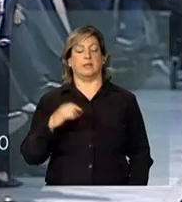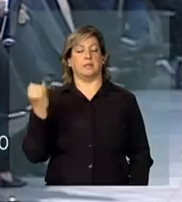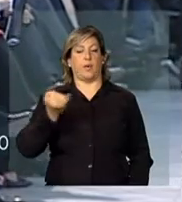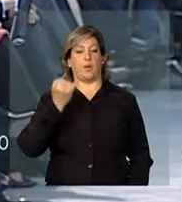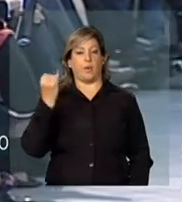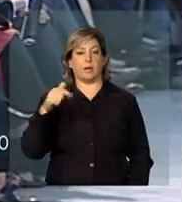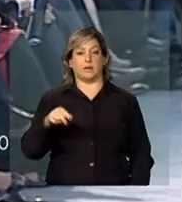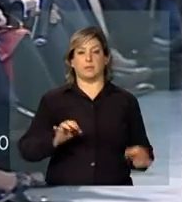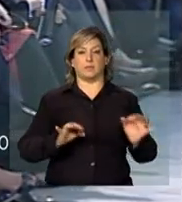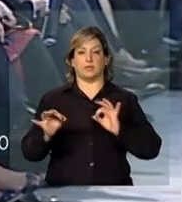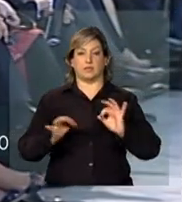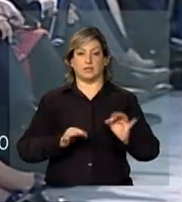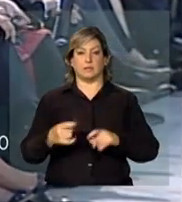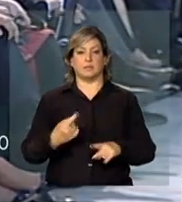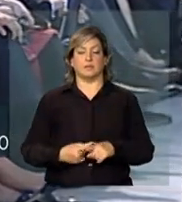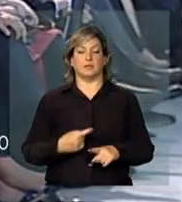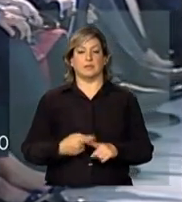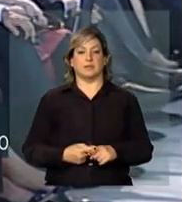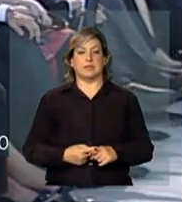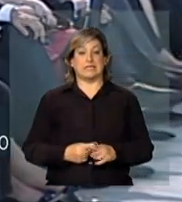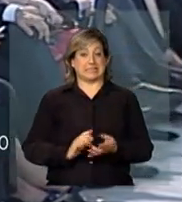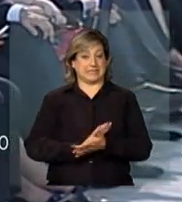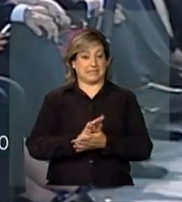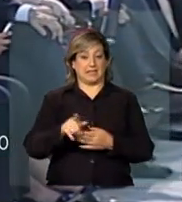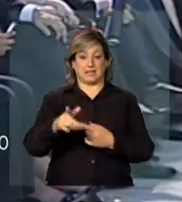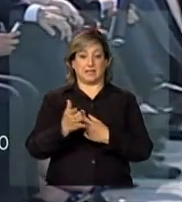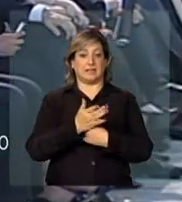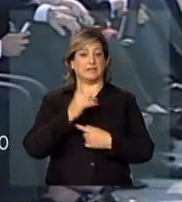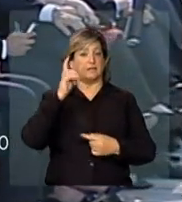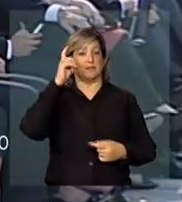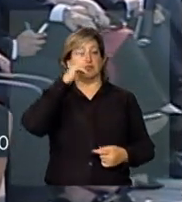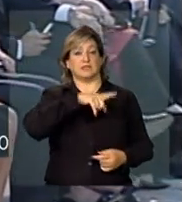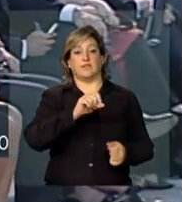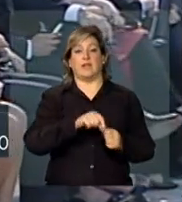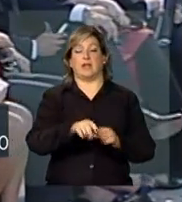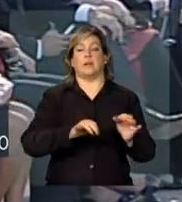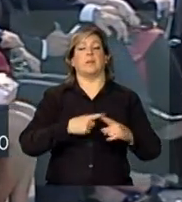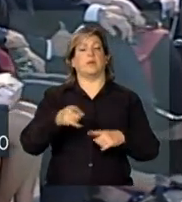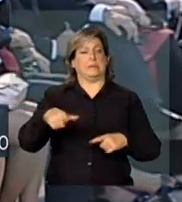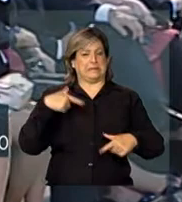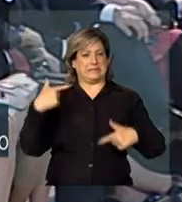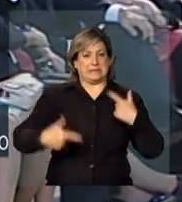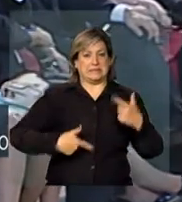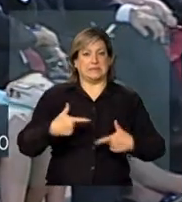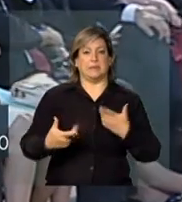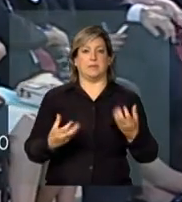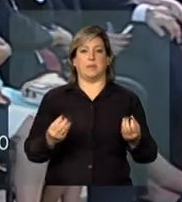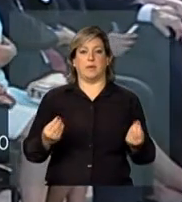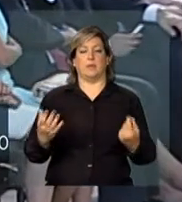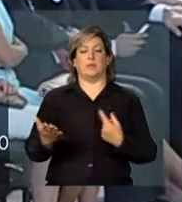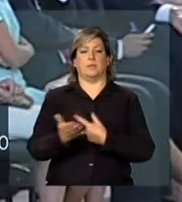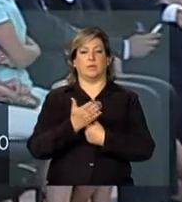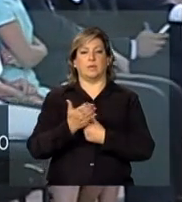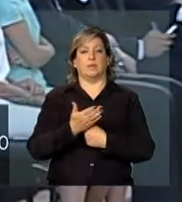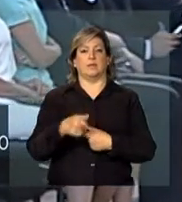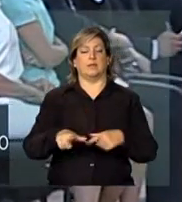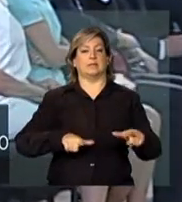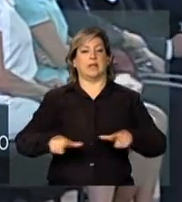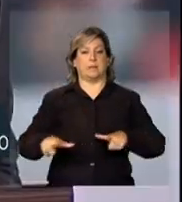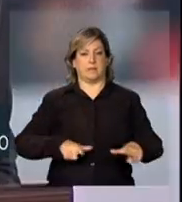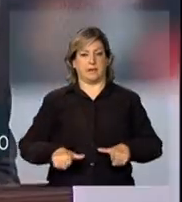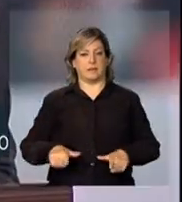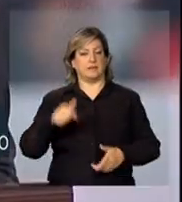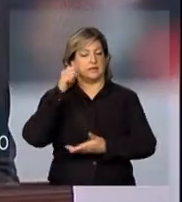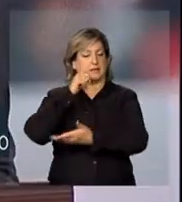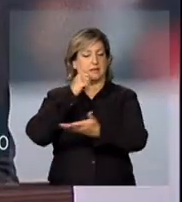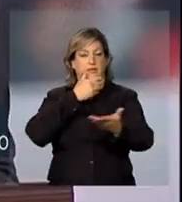projeto Sem o qual seria muito difícil sua execução pelo seu trabalho ardo em apoio a toda essa ação